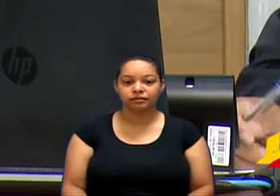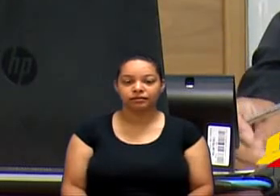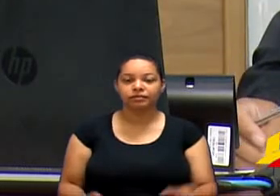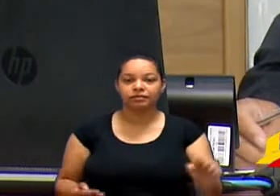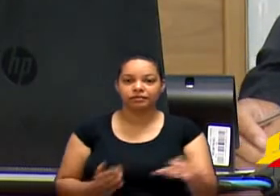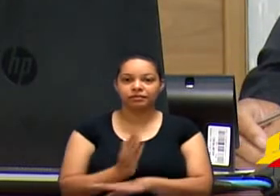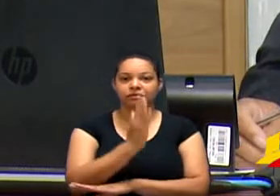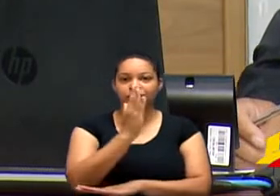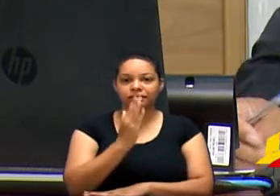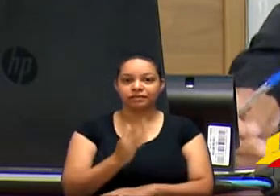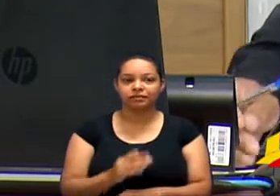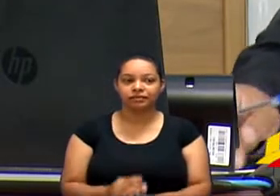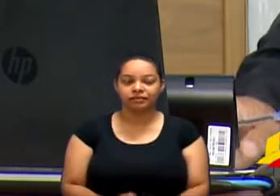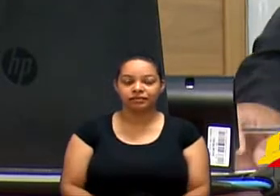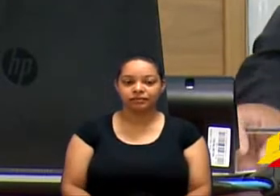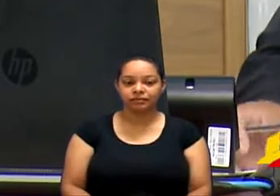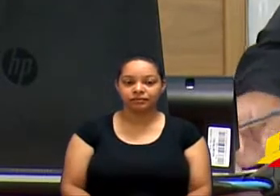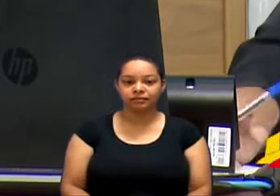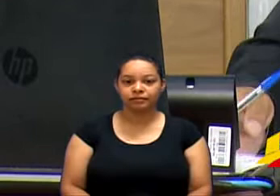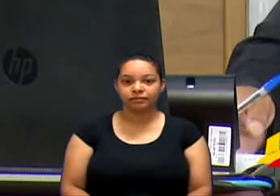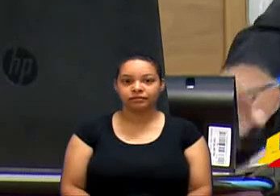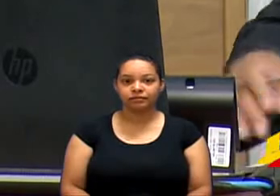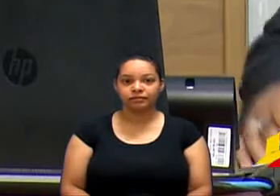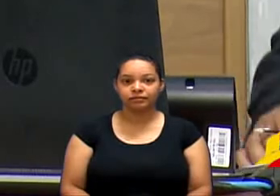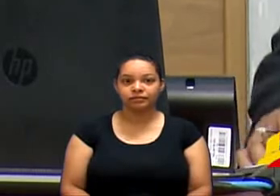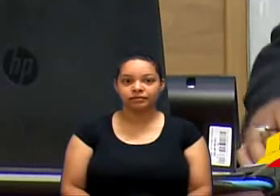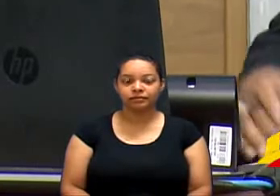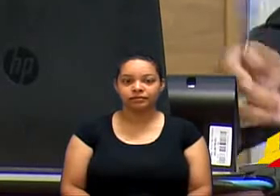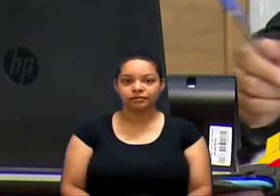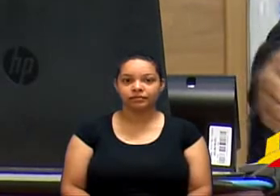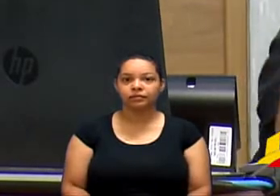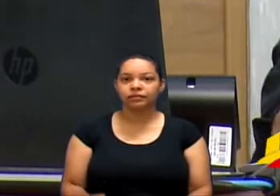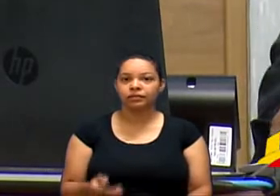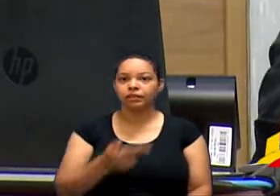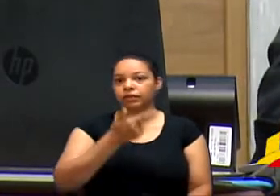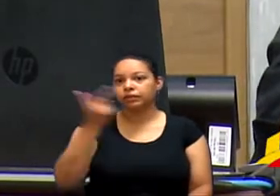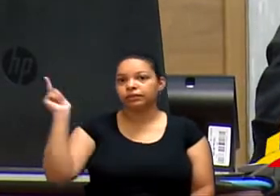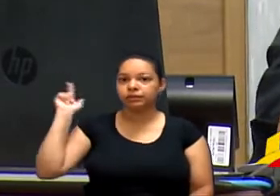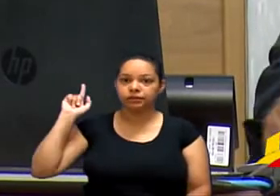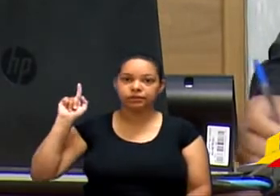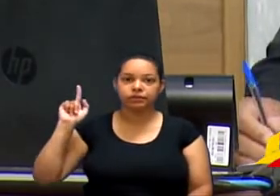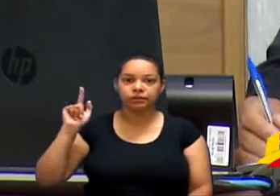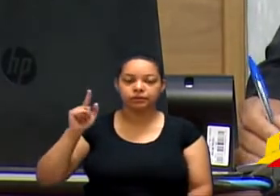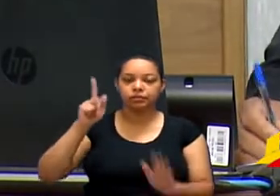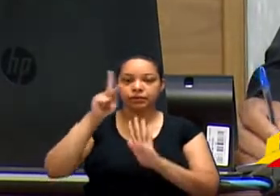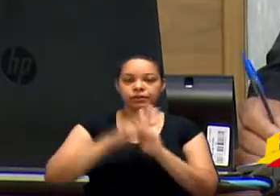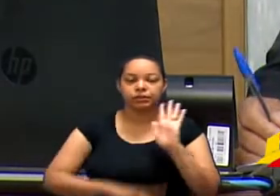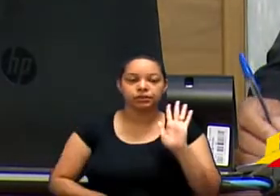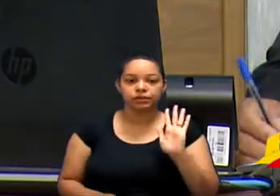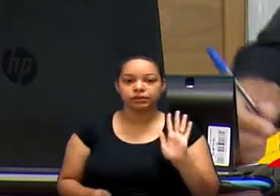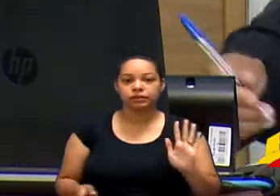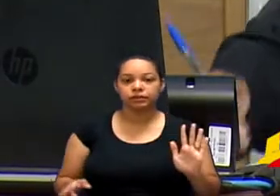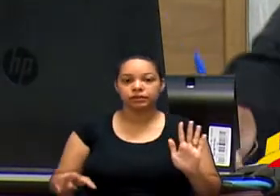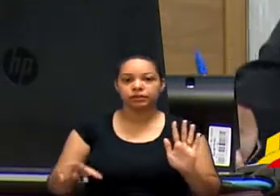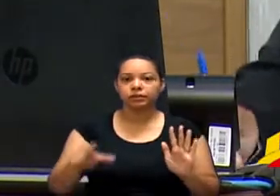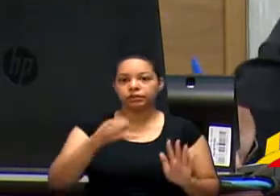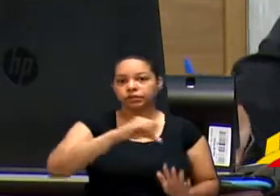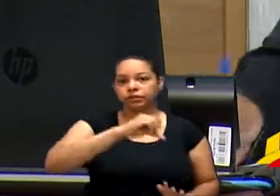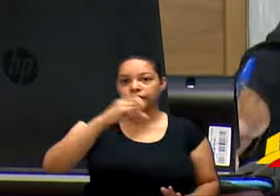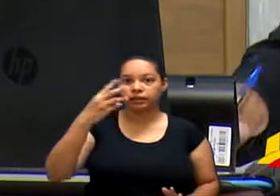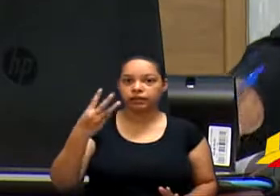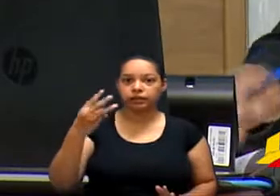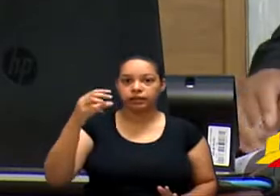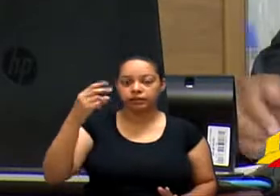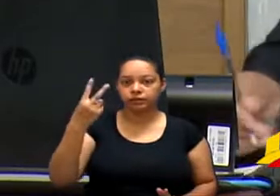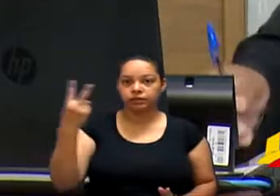aprovado o veto do Senhor Prefeito o próximo projeto decreto legislativo 9322